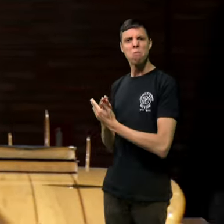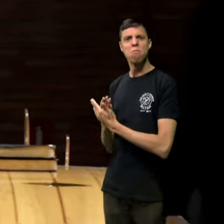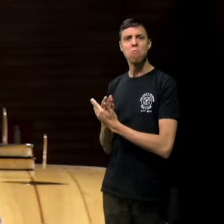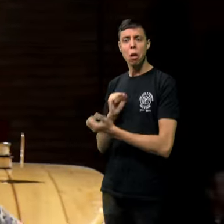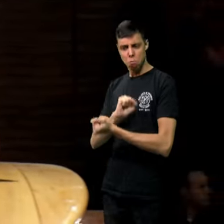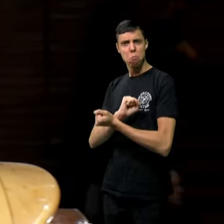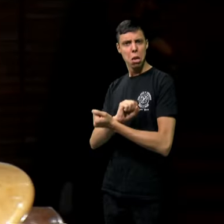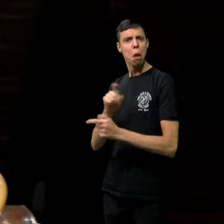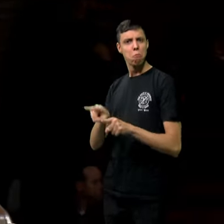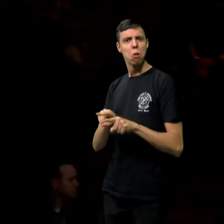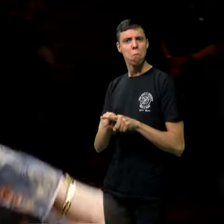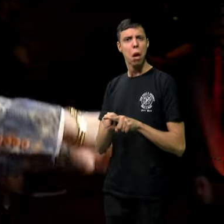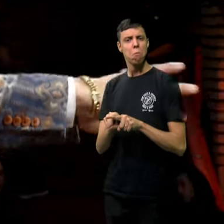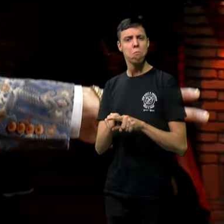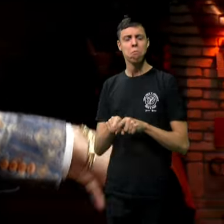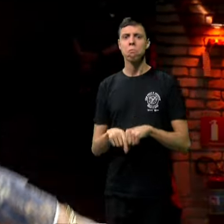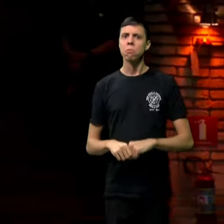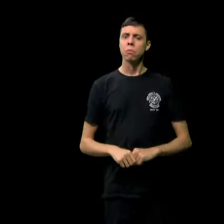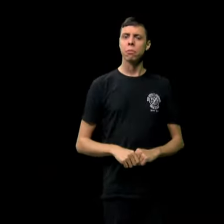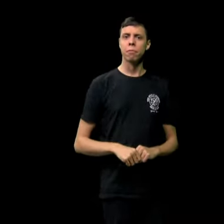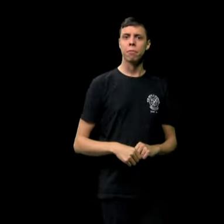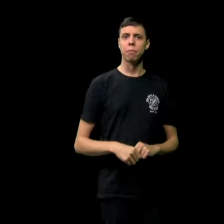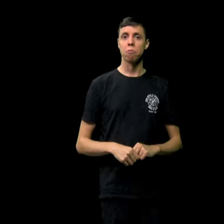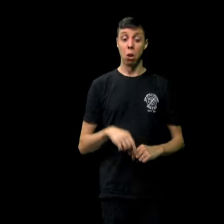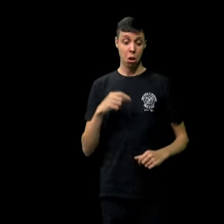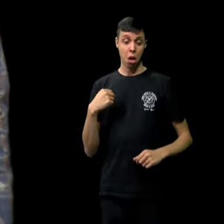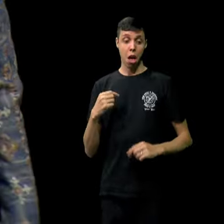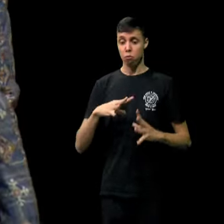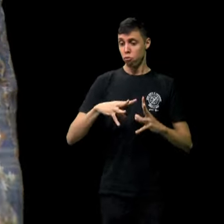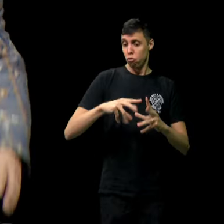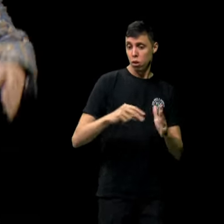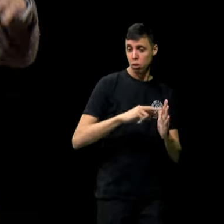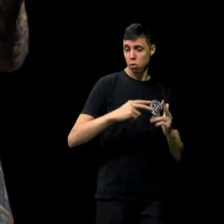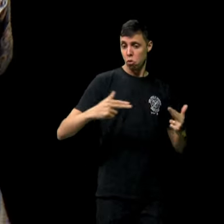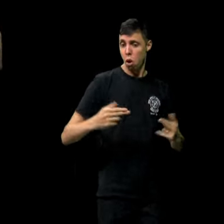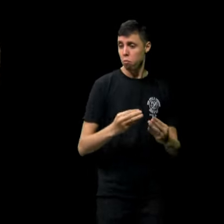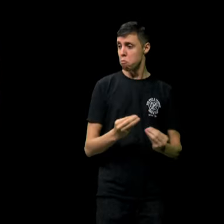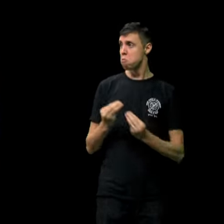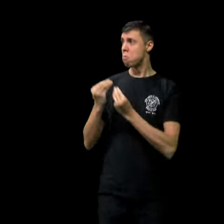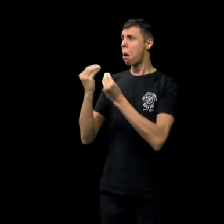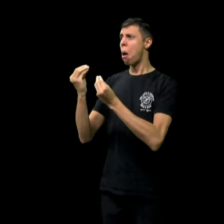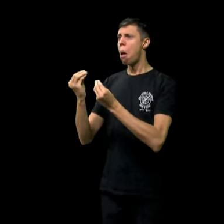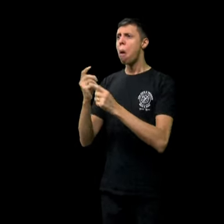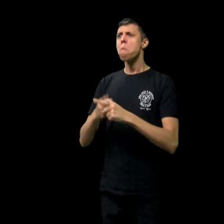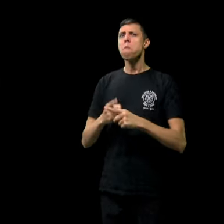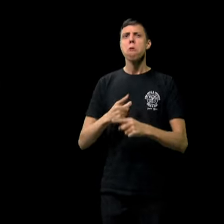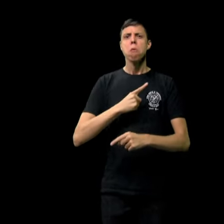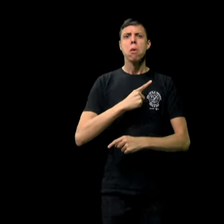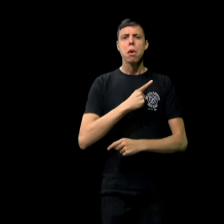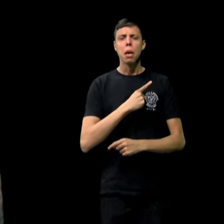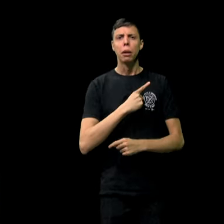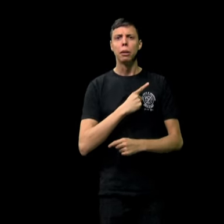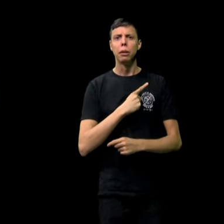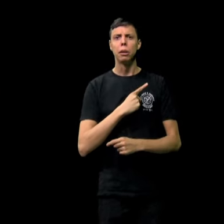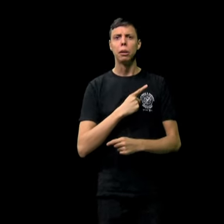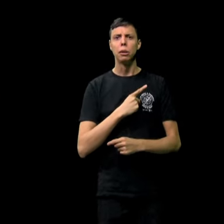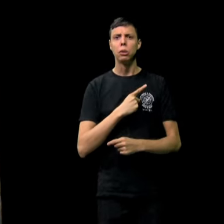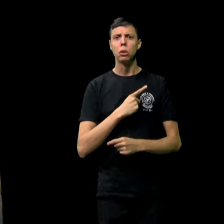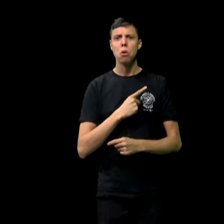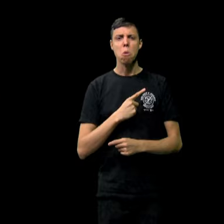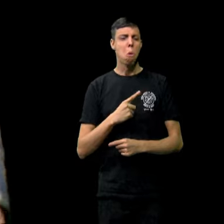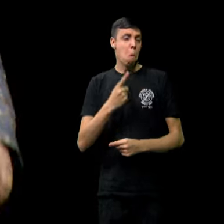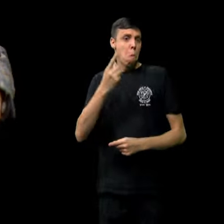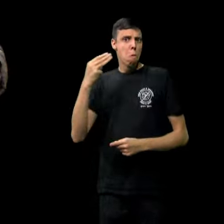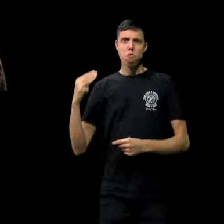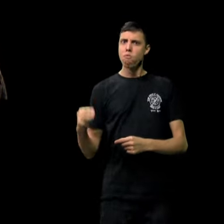Senhor, damos o que dele? Por que existem tantos milhões de